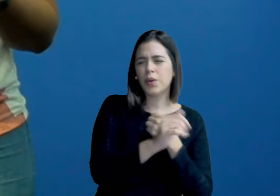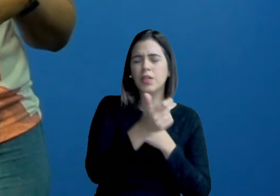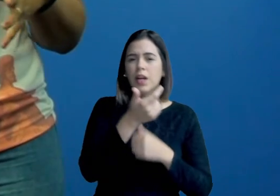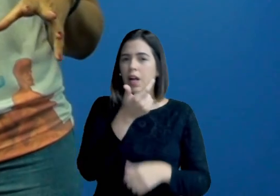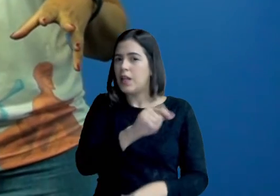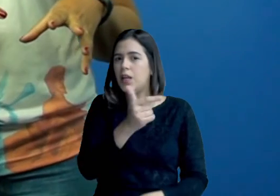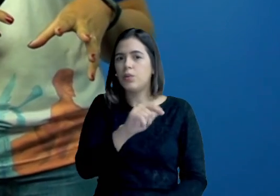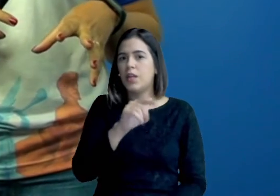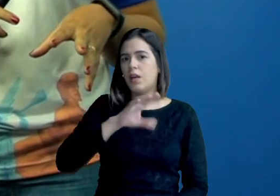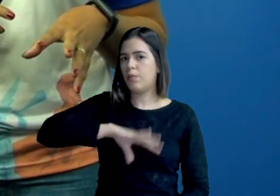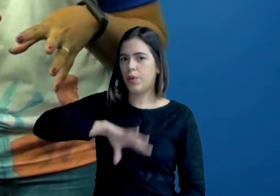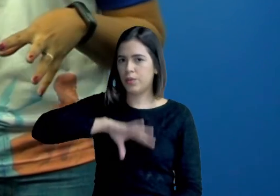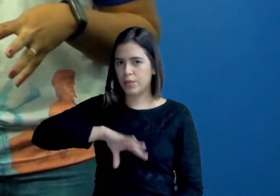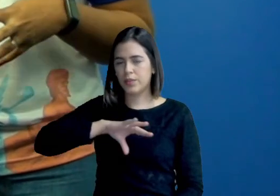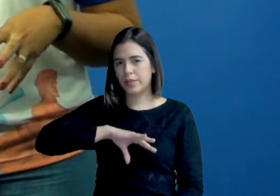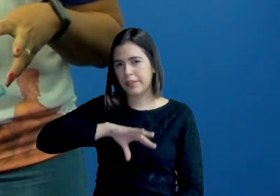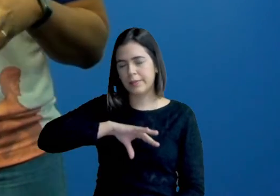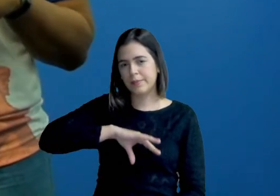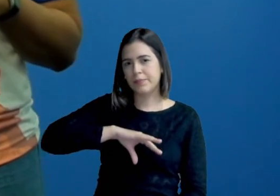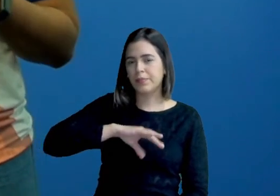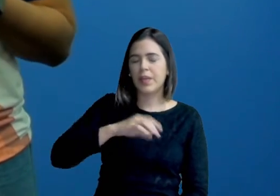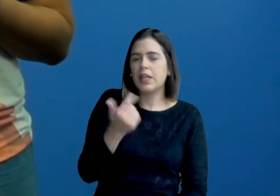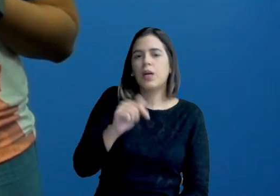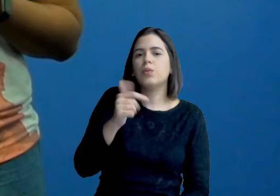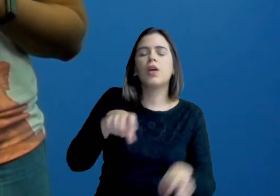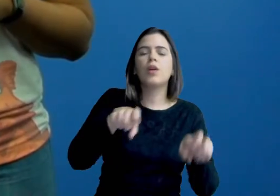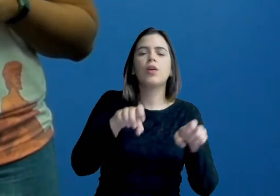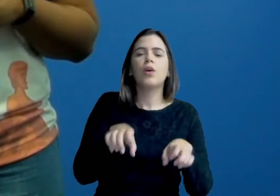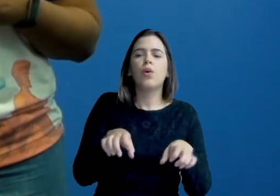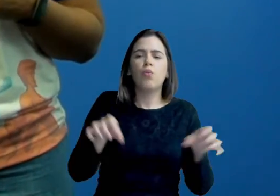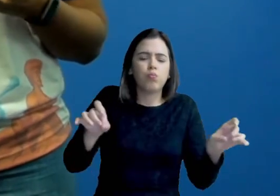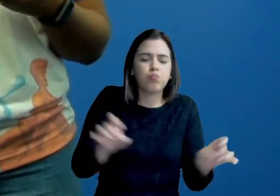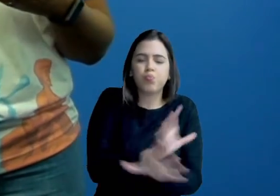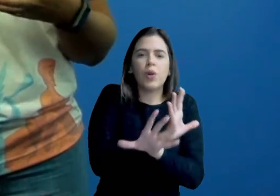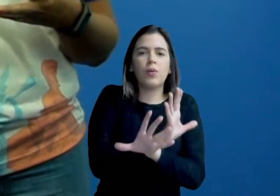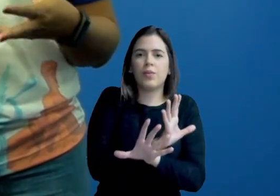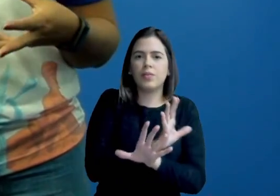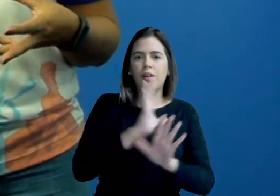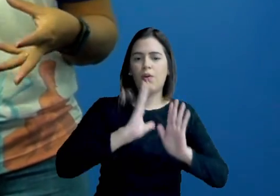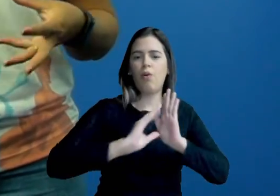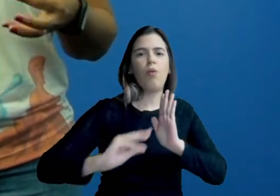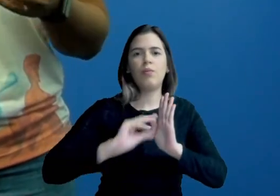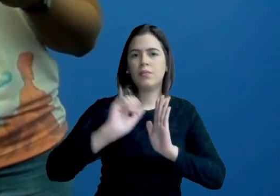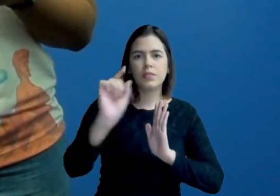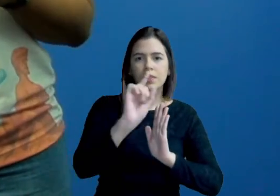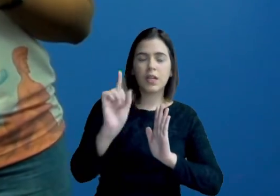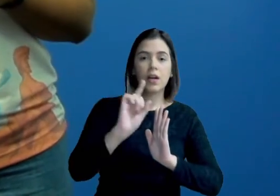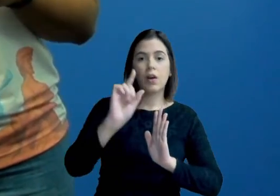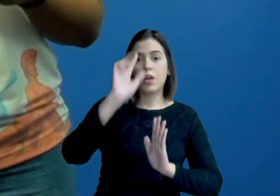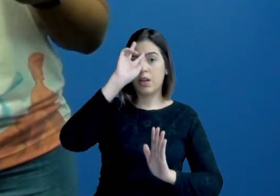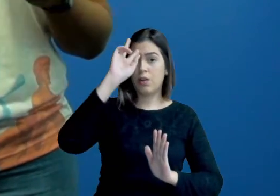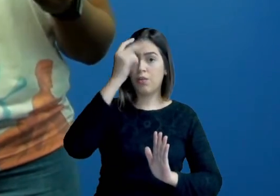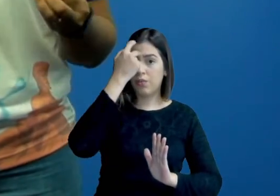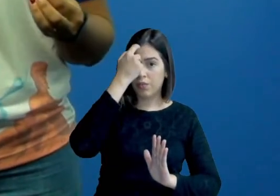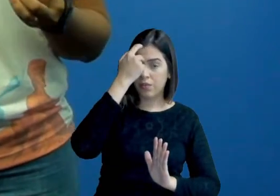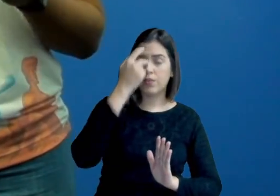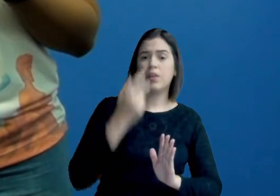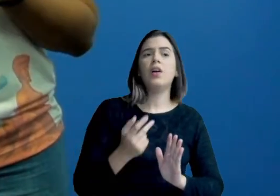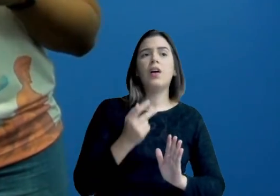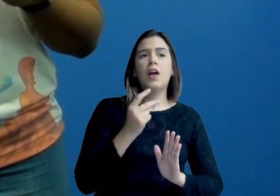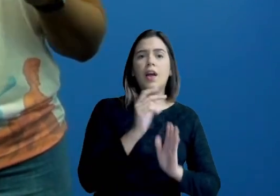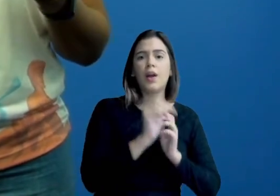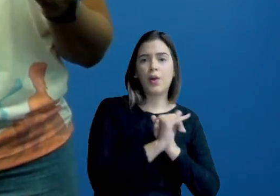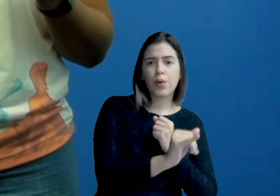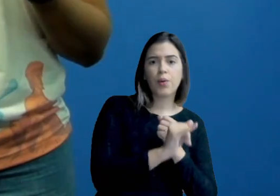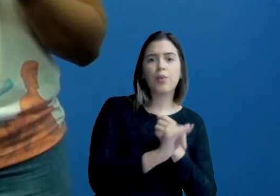ela não tem nem língua portuguesa, sabe? Ela não tem uma estrutura propriamente definida. É tanto que ela se confunde, crônica